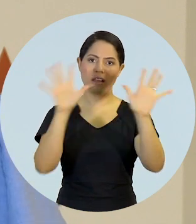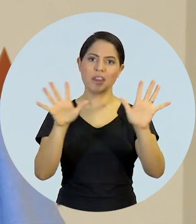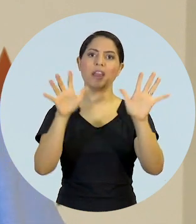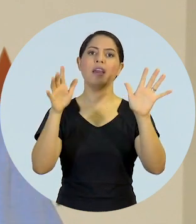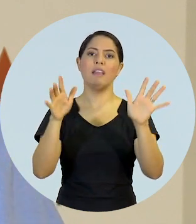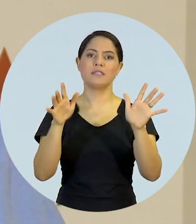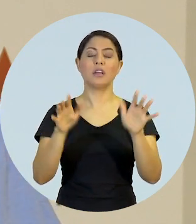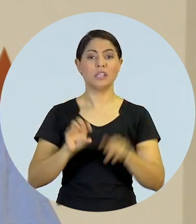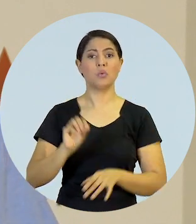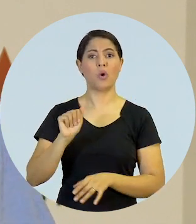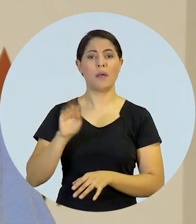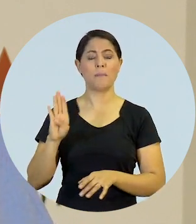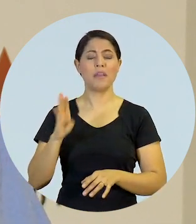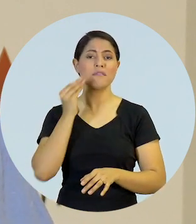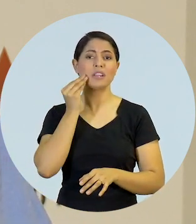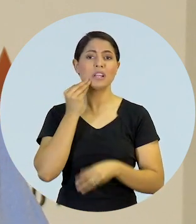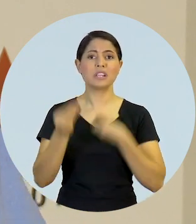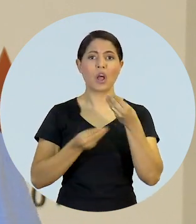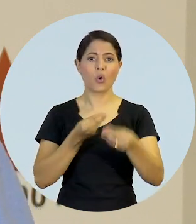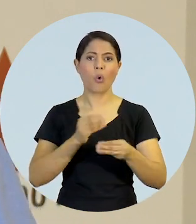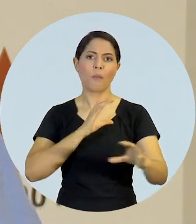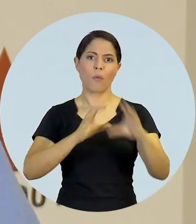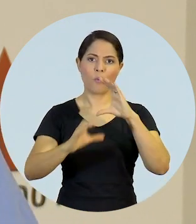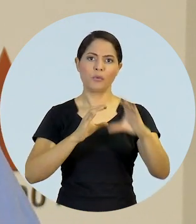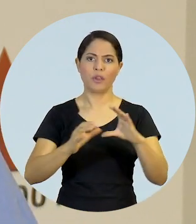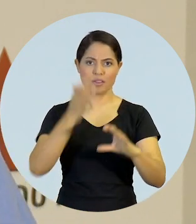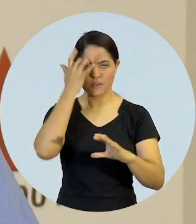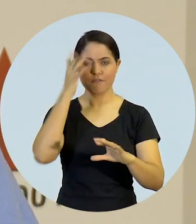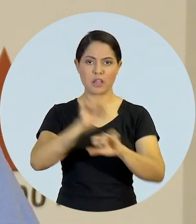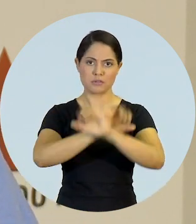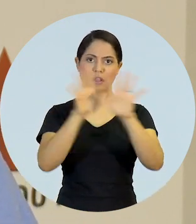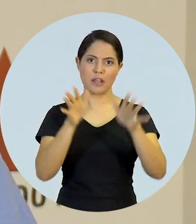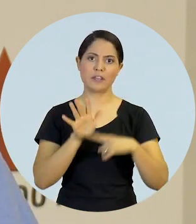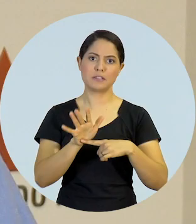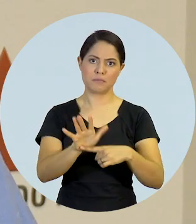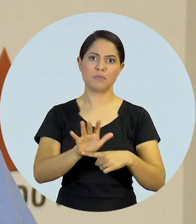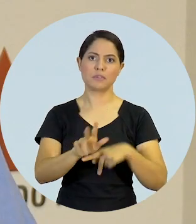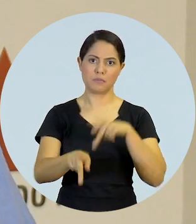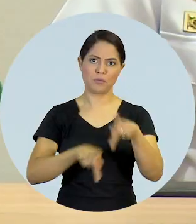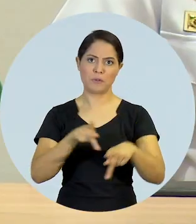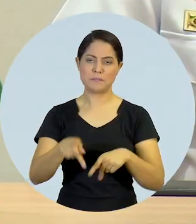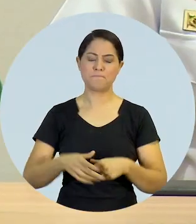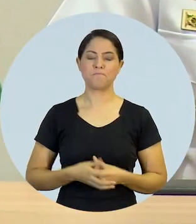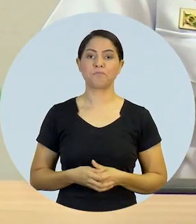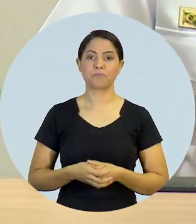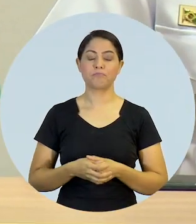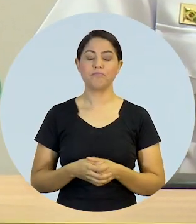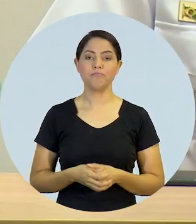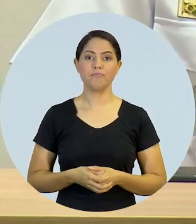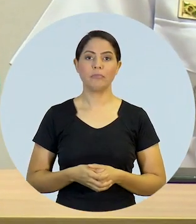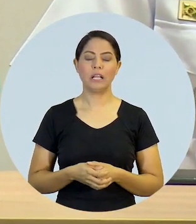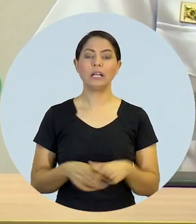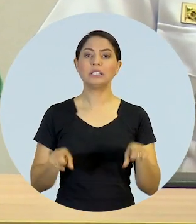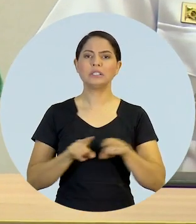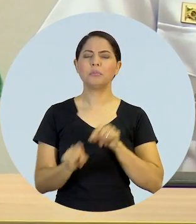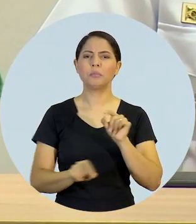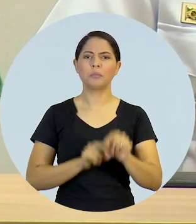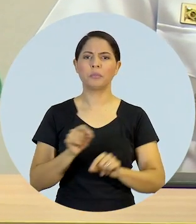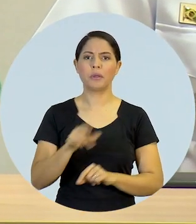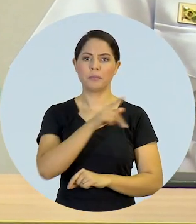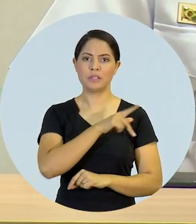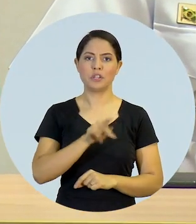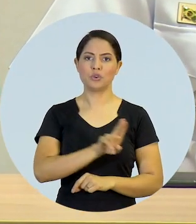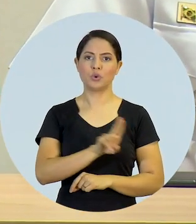transparência, e a OAB tentará ser um canal dessa comunicação com a sociedade. Para o presidente da seccional,